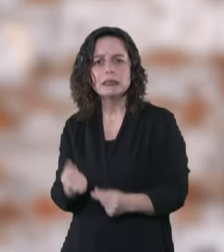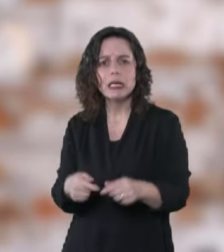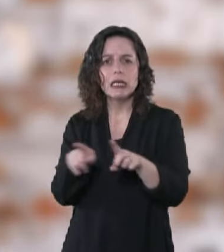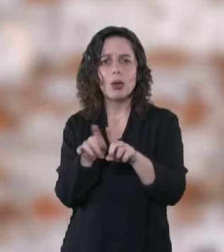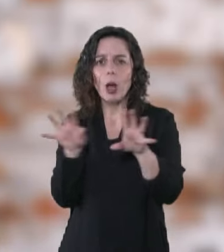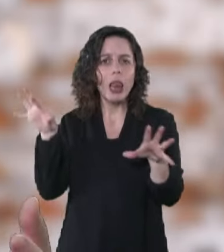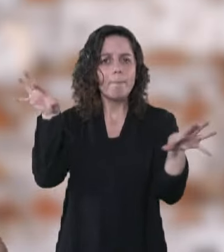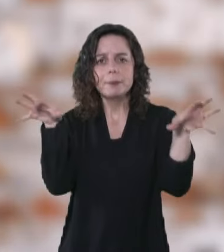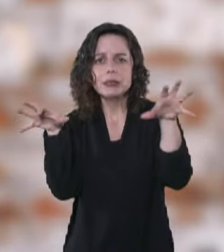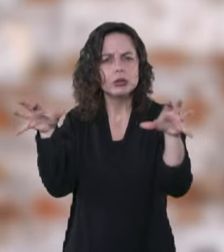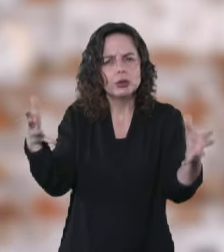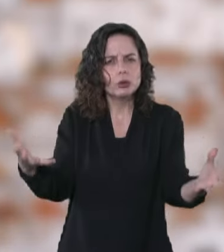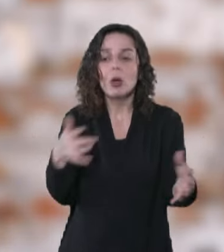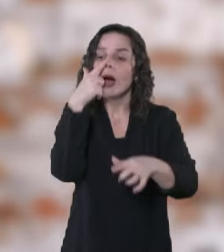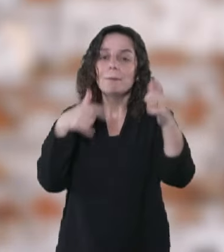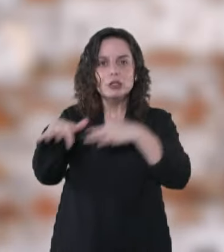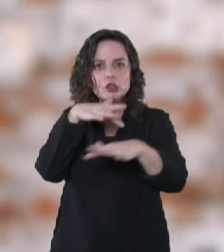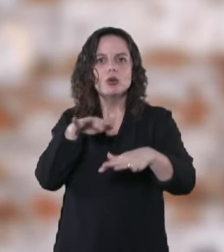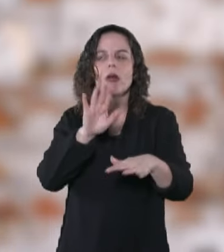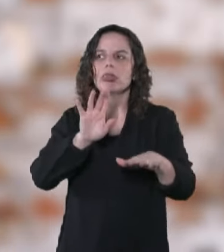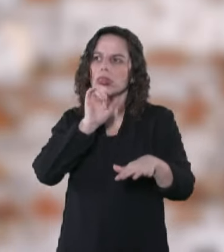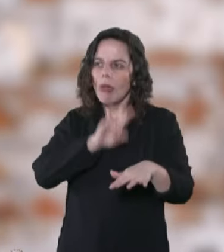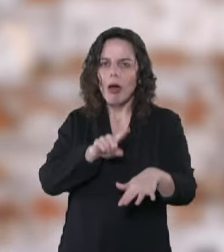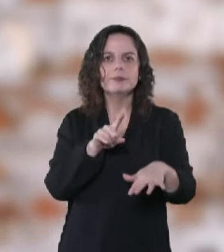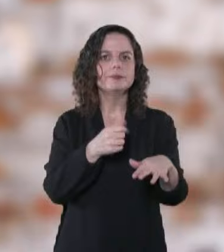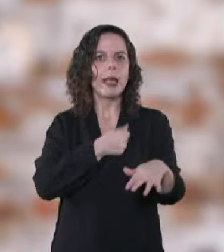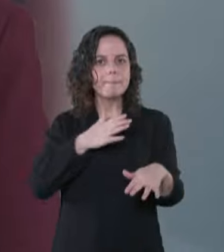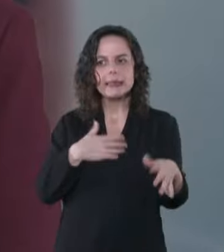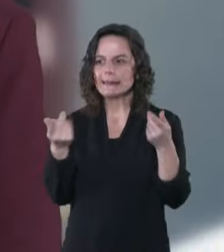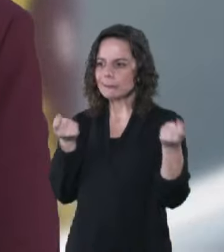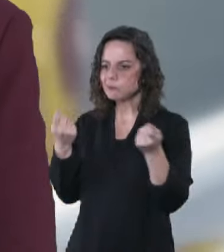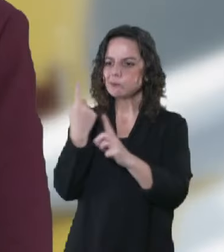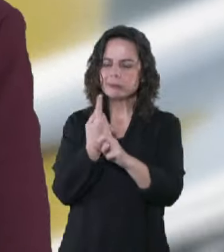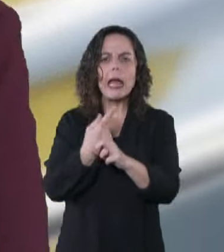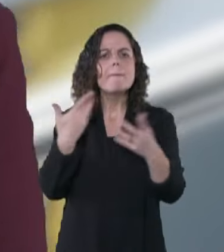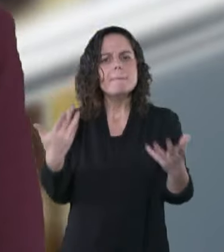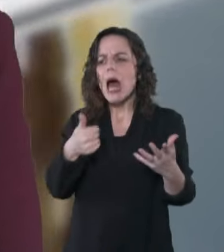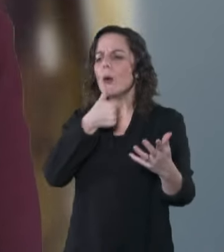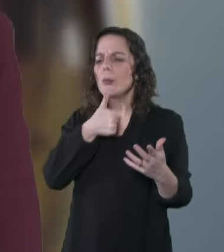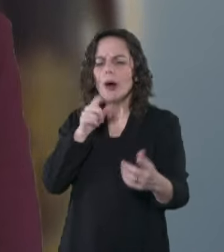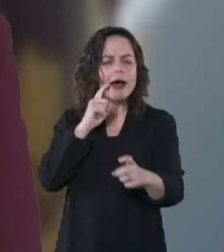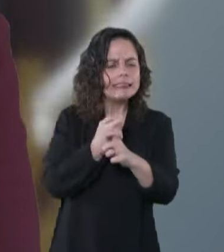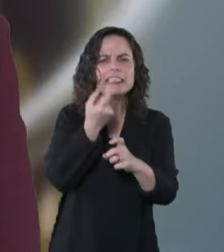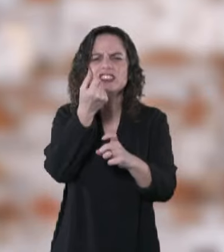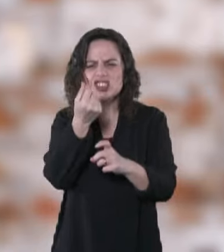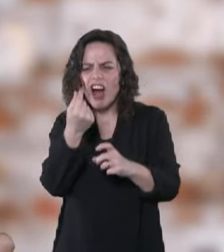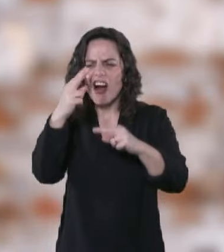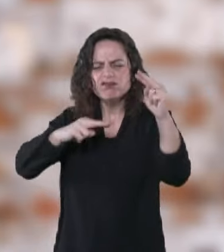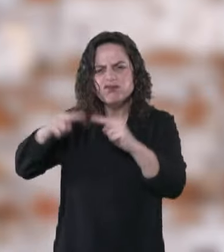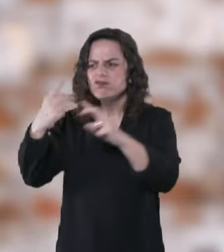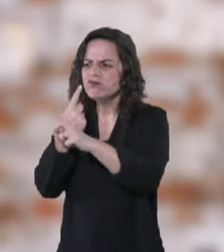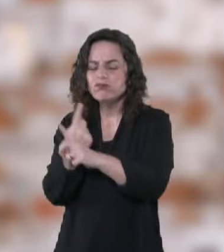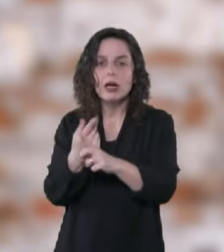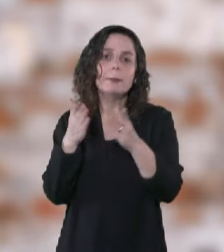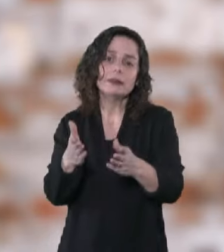estão perfeitamente aptos a gerir uma empresa, mas que depois não conseguem lidar com a fiscalidade. E por isso é preciso desconstruir, é preciso